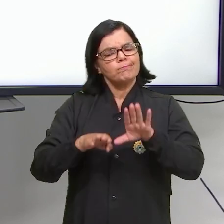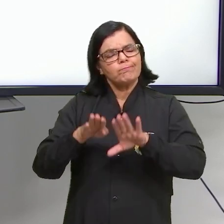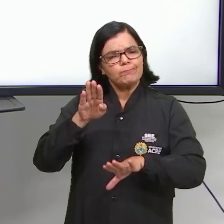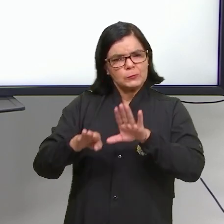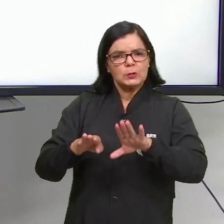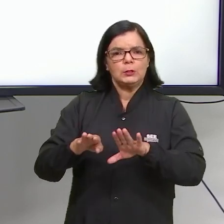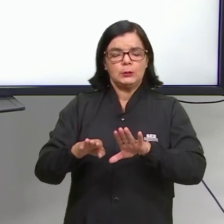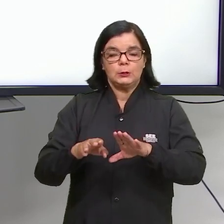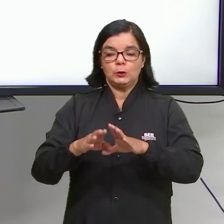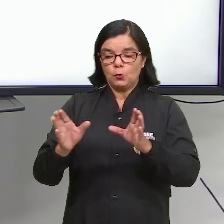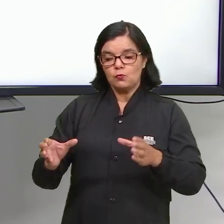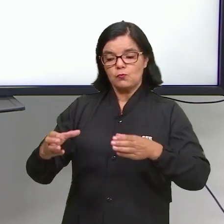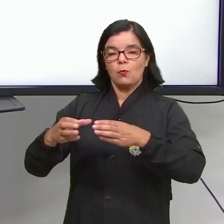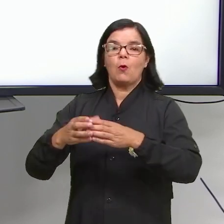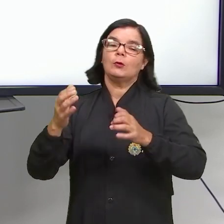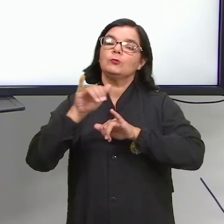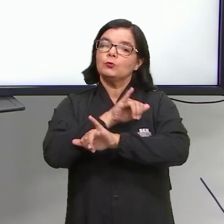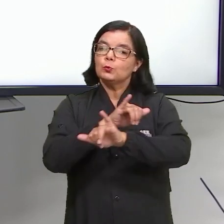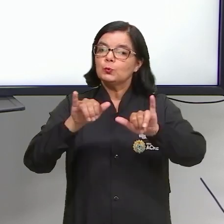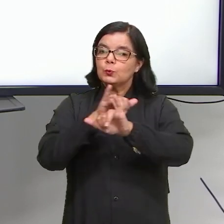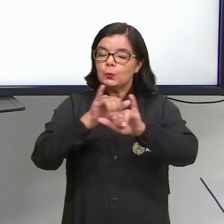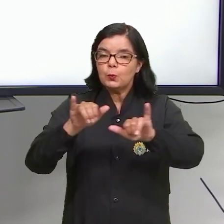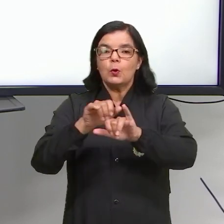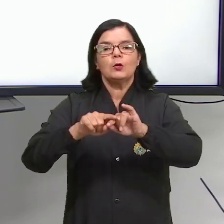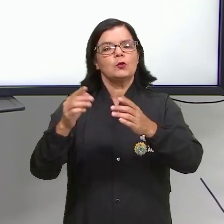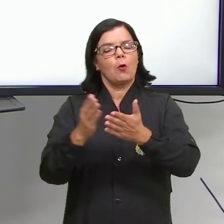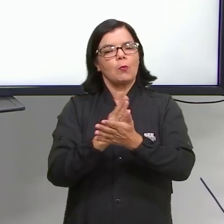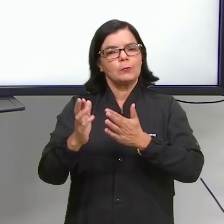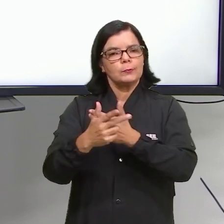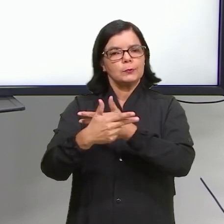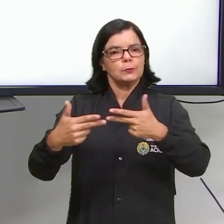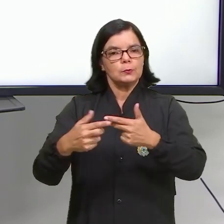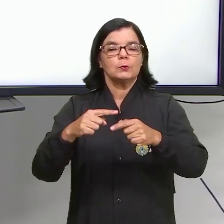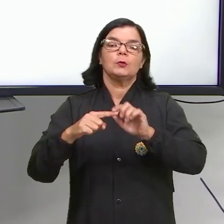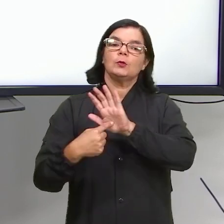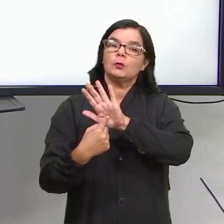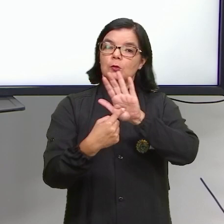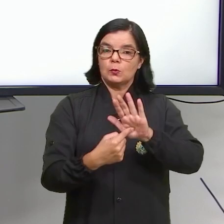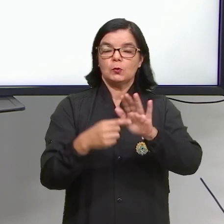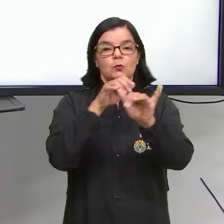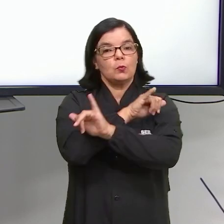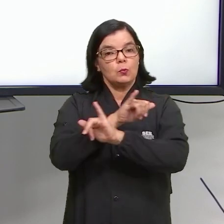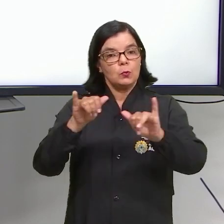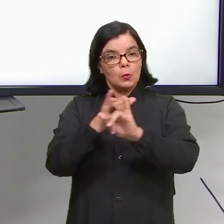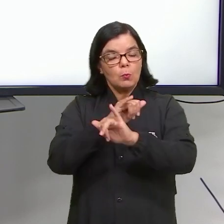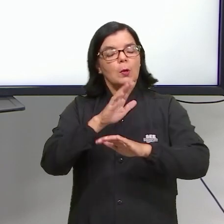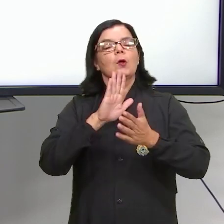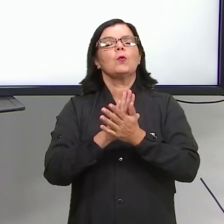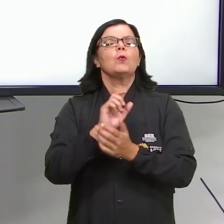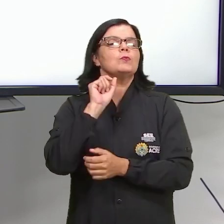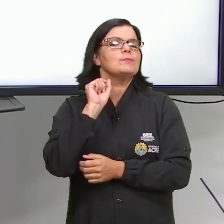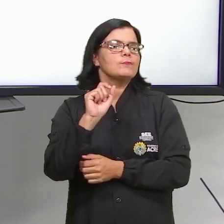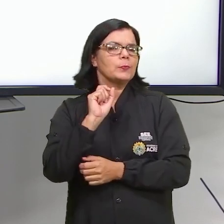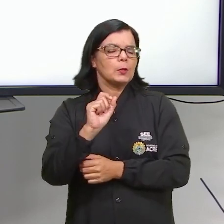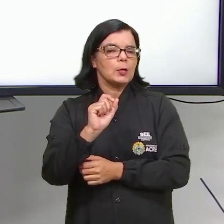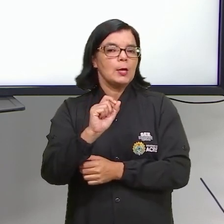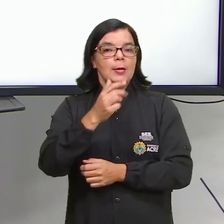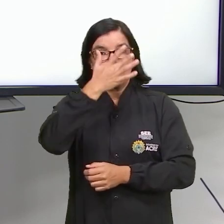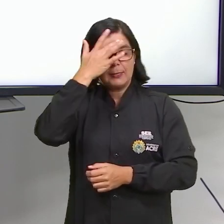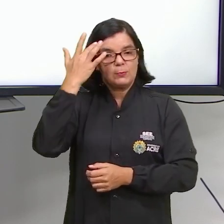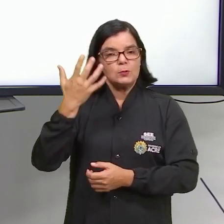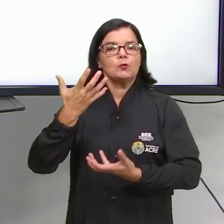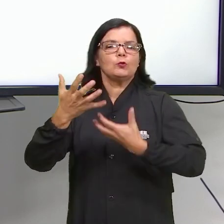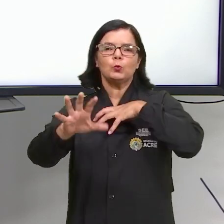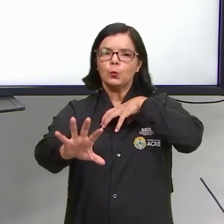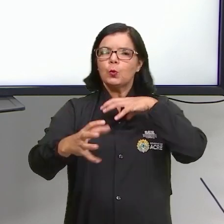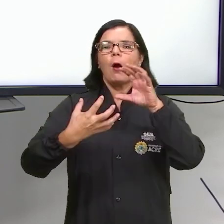de Imprensa e Propaganda tinha o objetivo, entre outras coisas, de estabelecer uma propaganda que gerasse empatia no